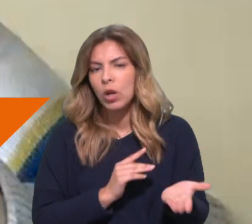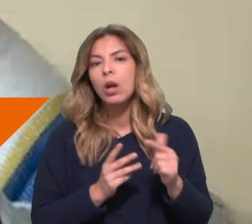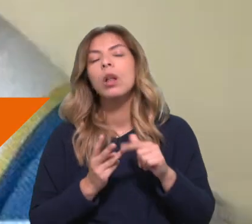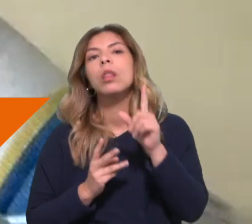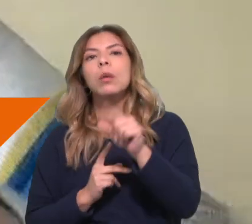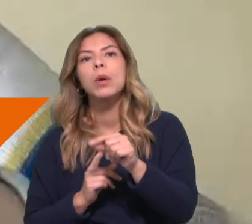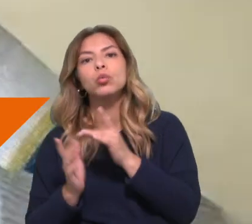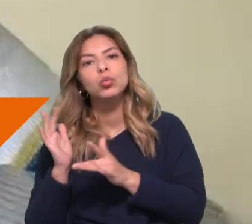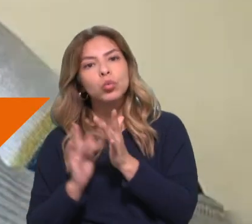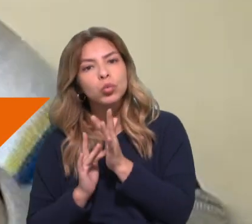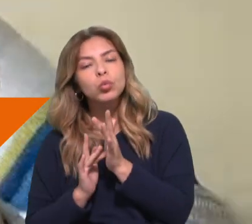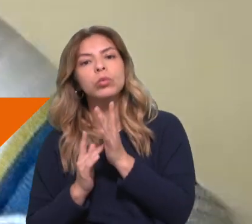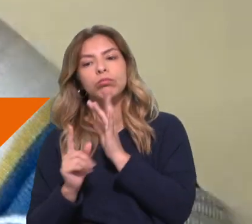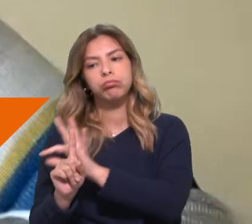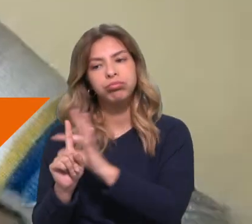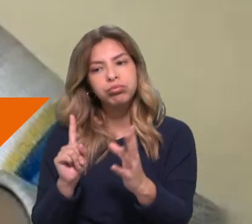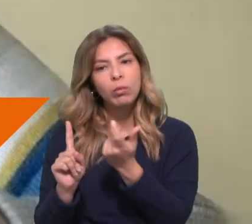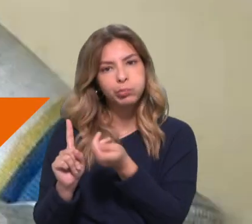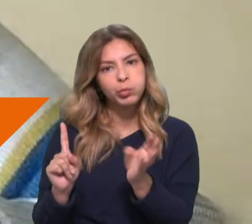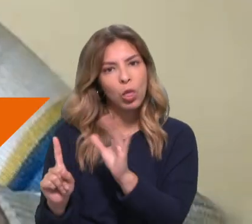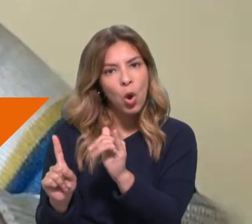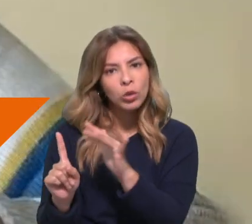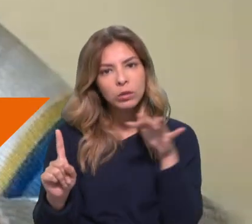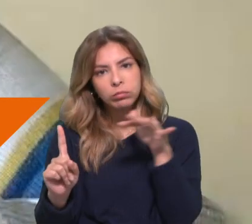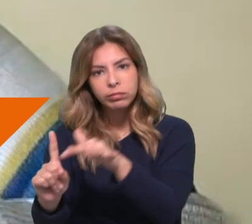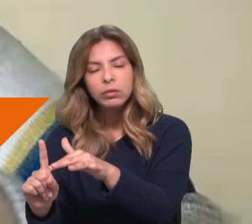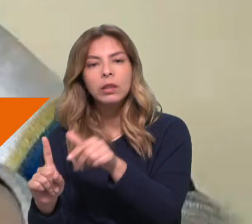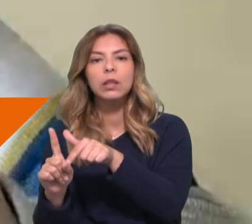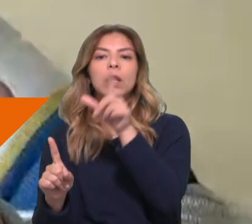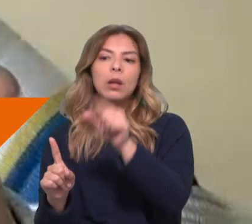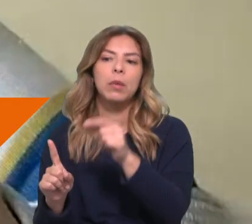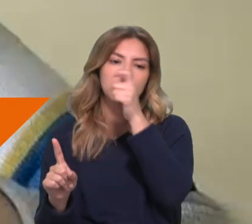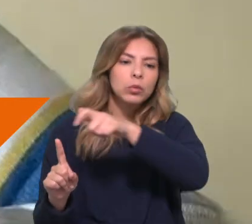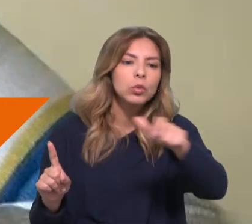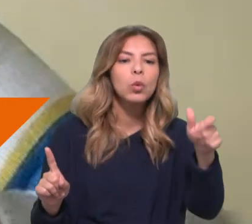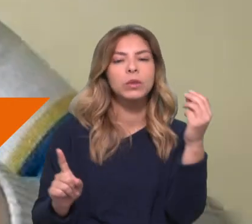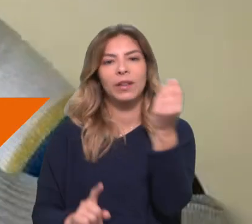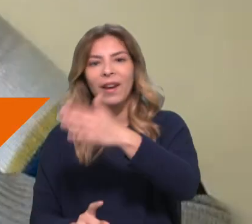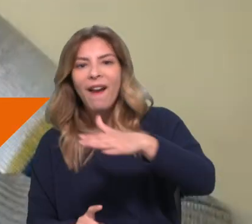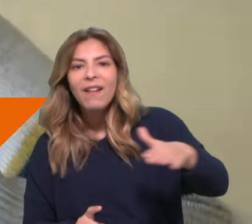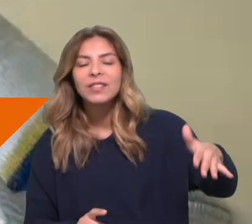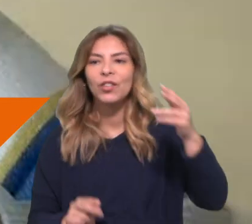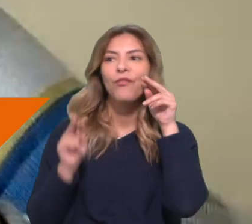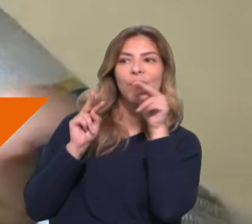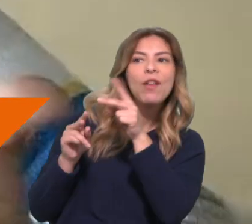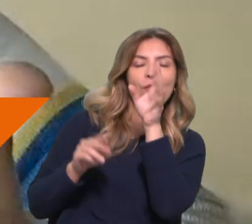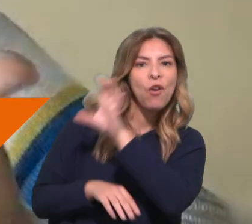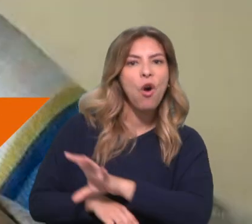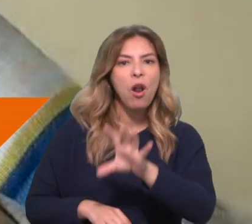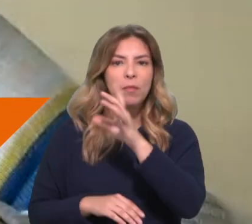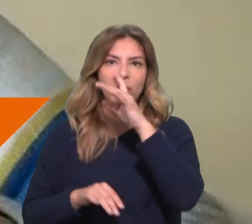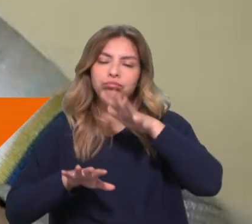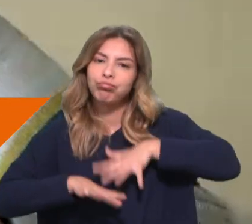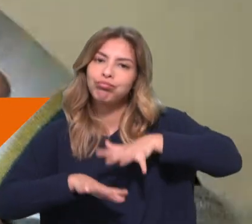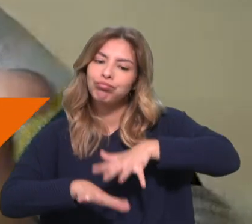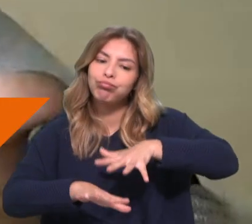Jesus, juntamente com os seus discípulos, juntamente com o povo, juntamente com as crianças da catequese, vai caminhando pelas ruas de